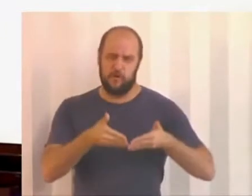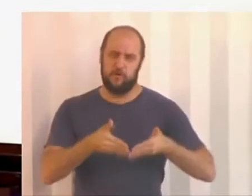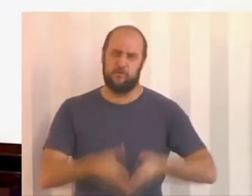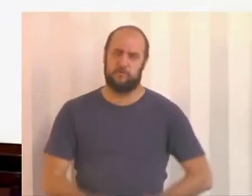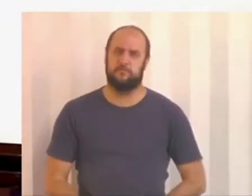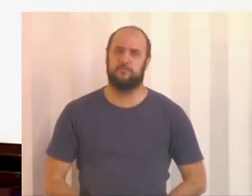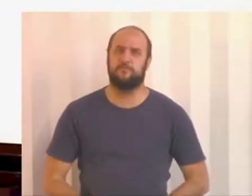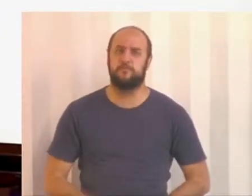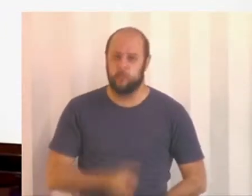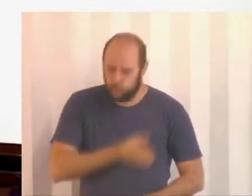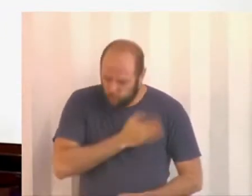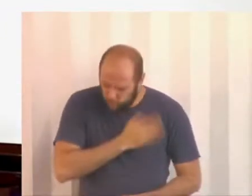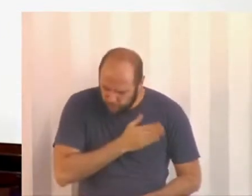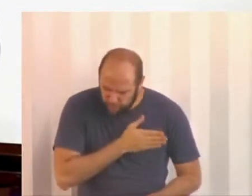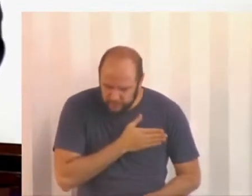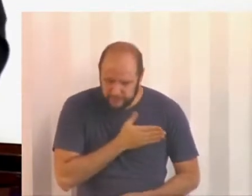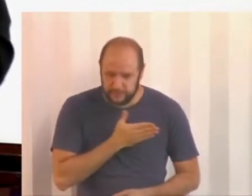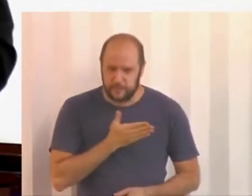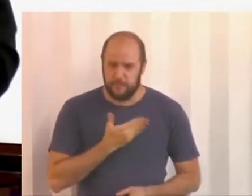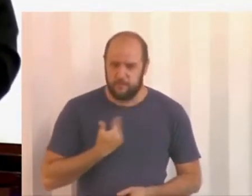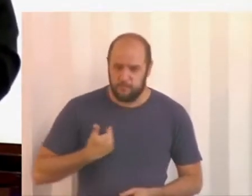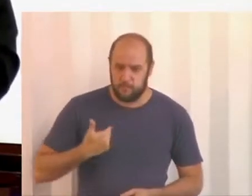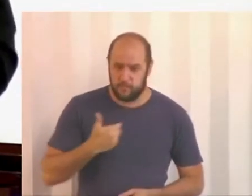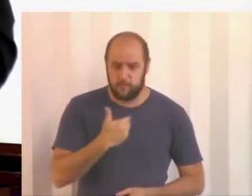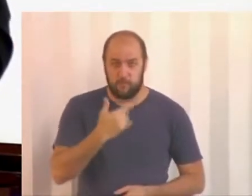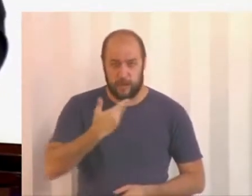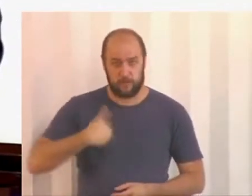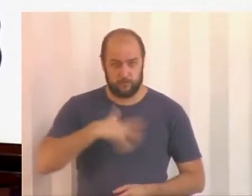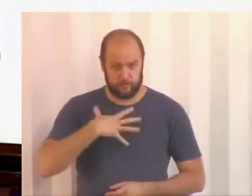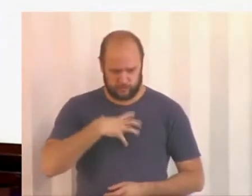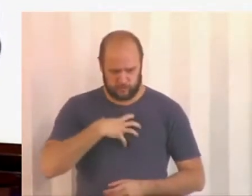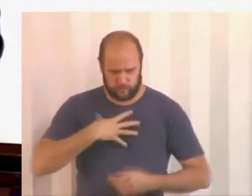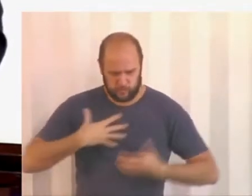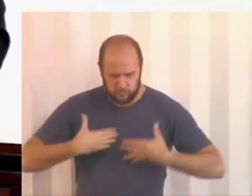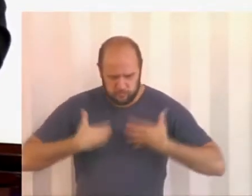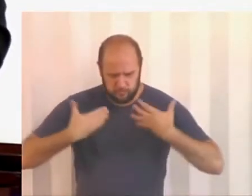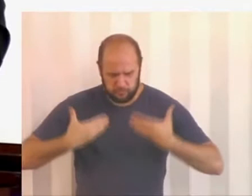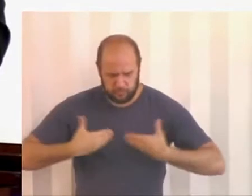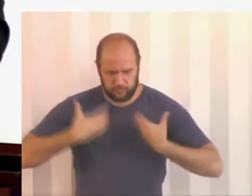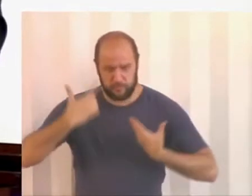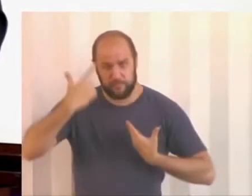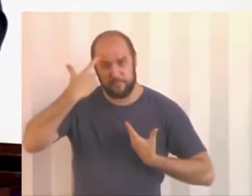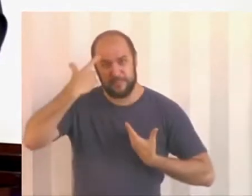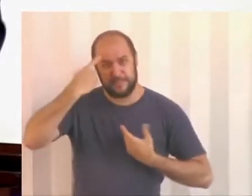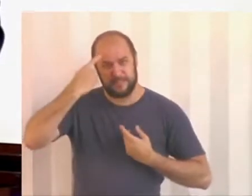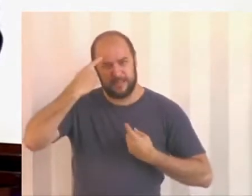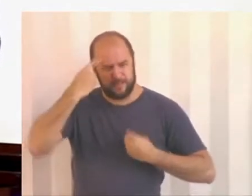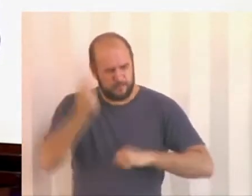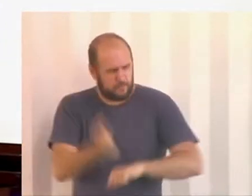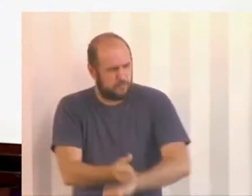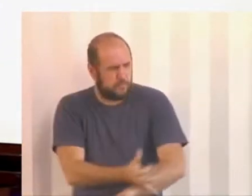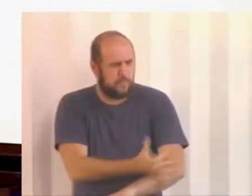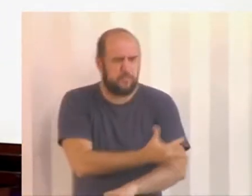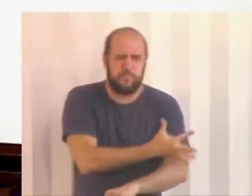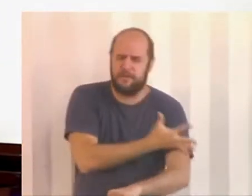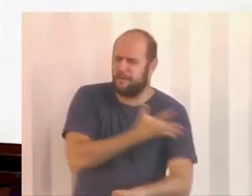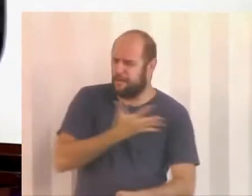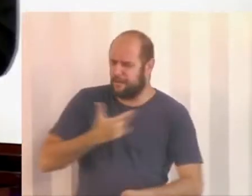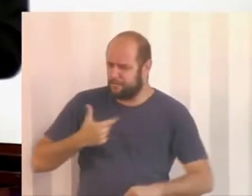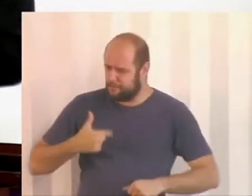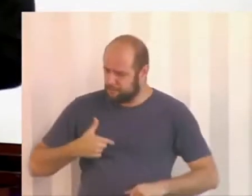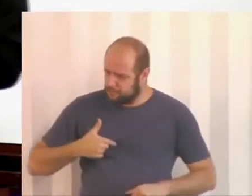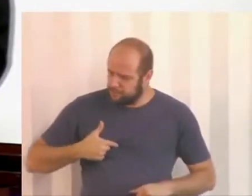esse coração é que vai levar você a ter pensamentos, emoções e